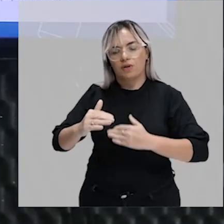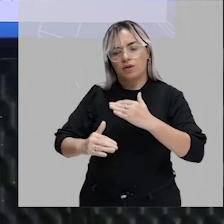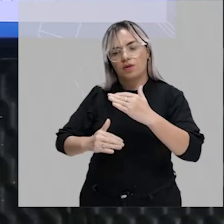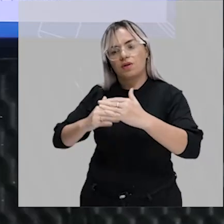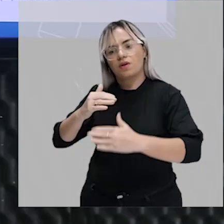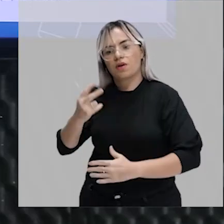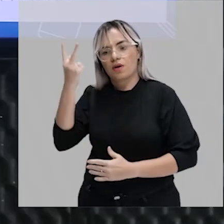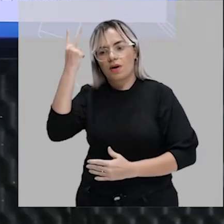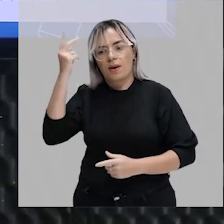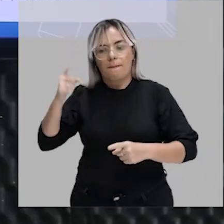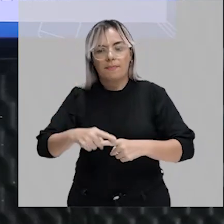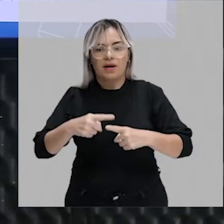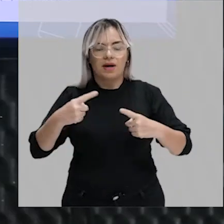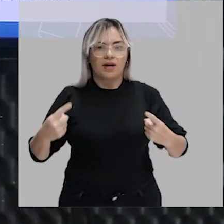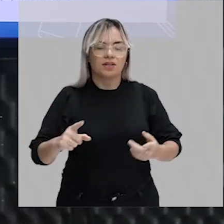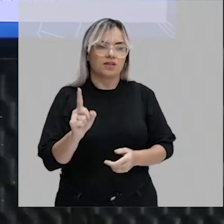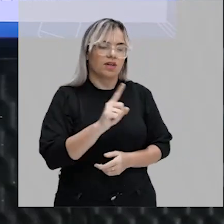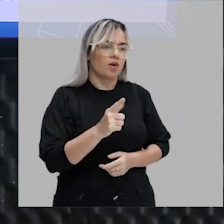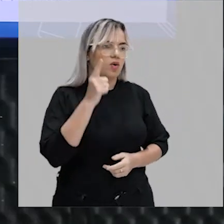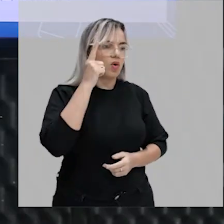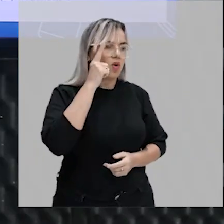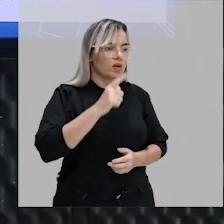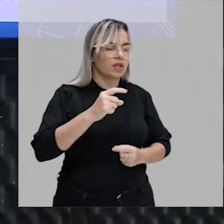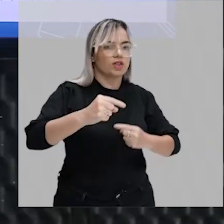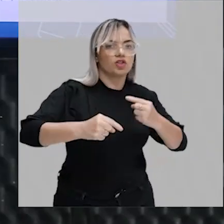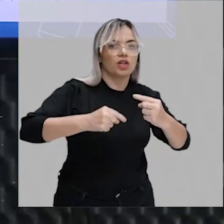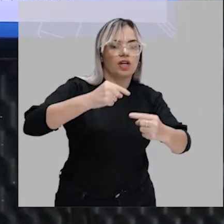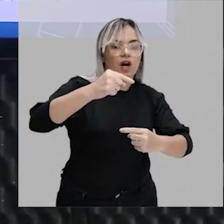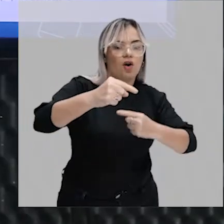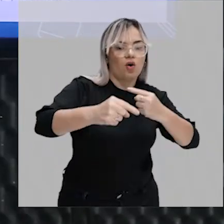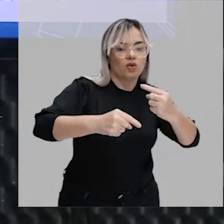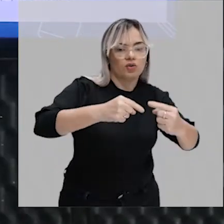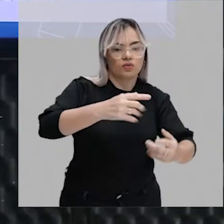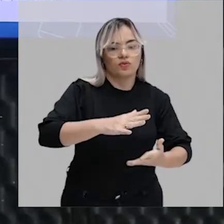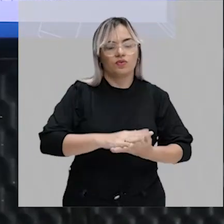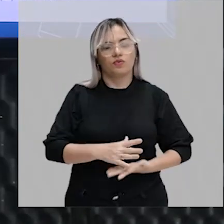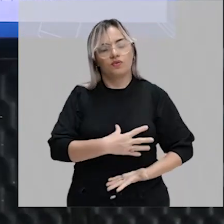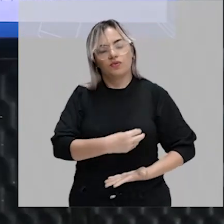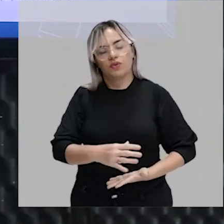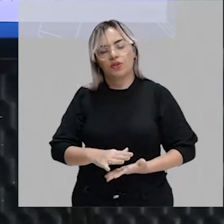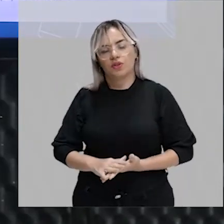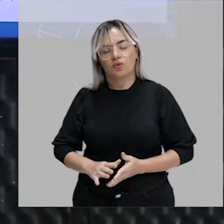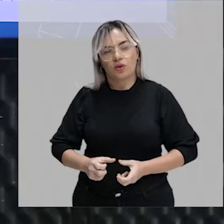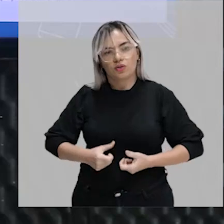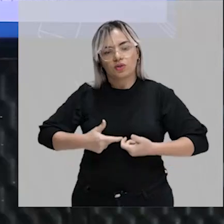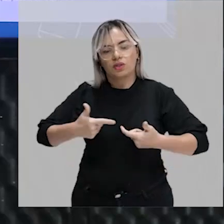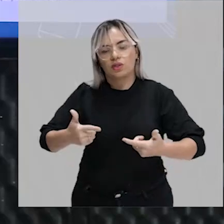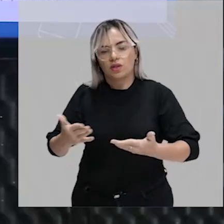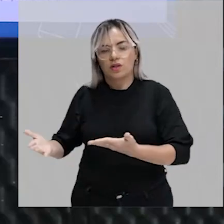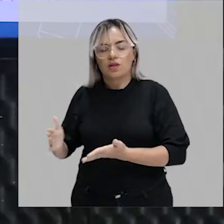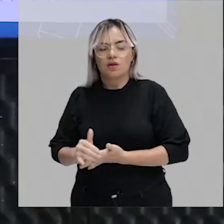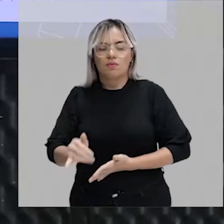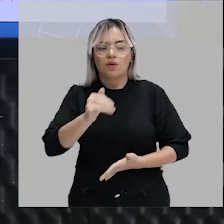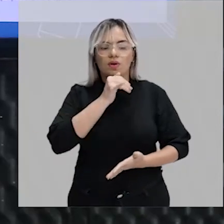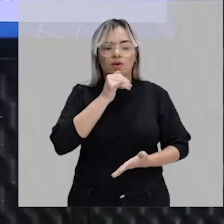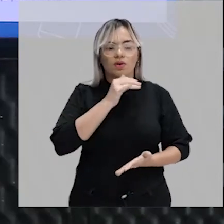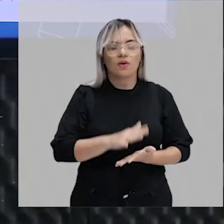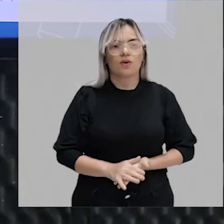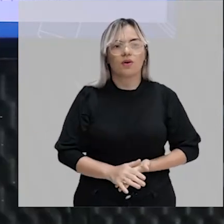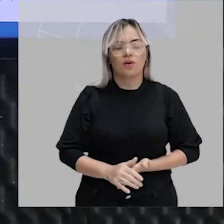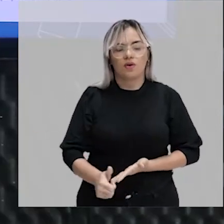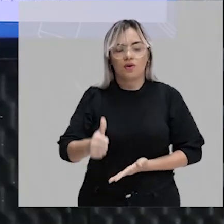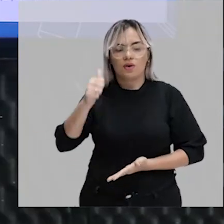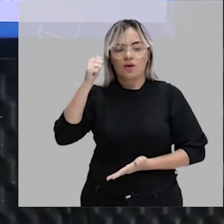se reproduzir. Por exemplo, eu tenho aqui a égua, que é da espécie